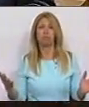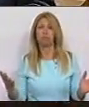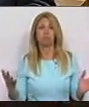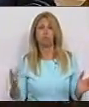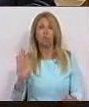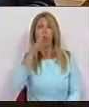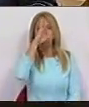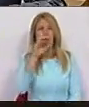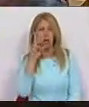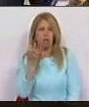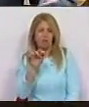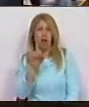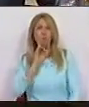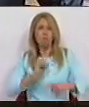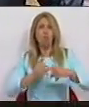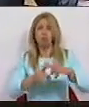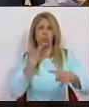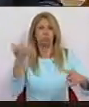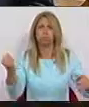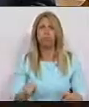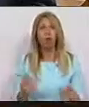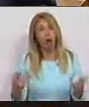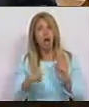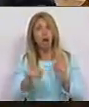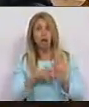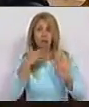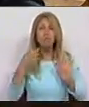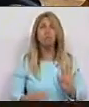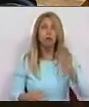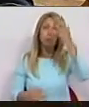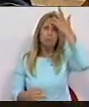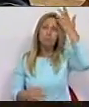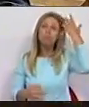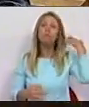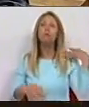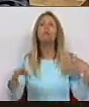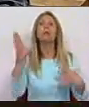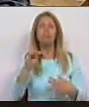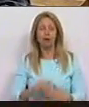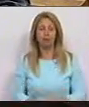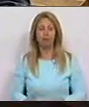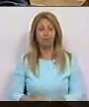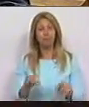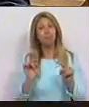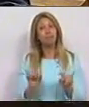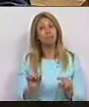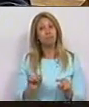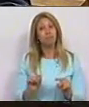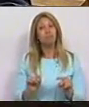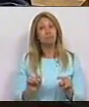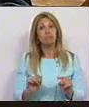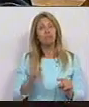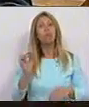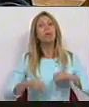como algo de positivo. É algo de negativo, certamente. E mais, aquilo que